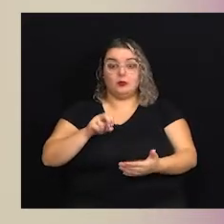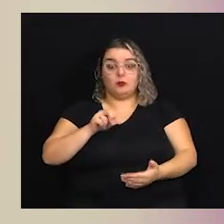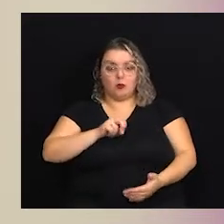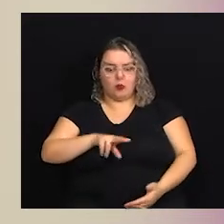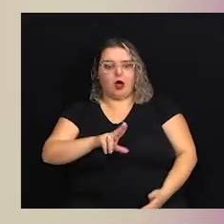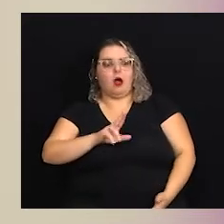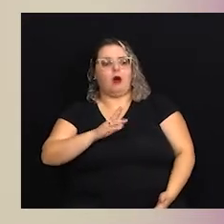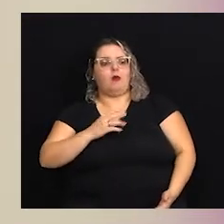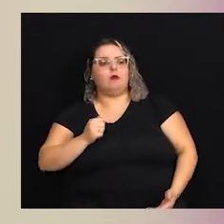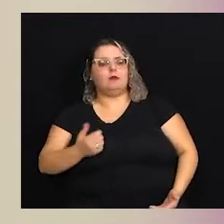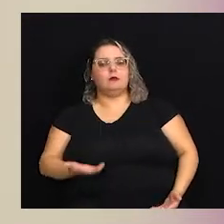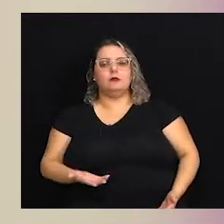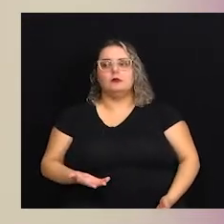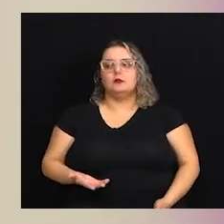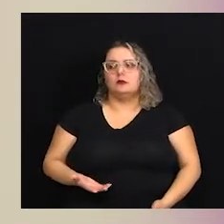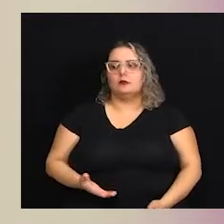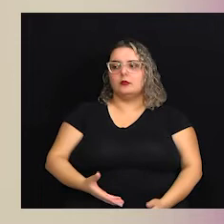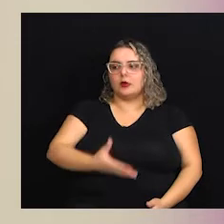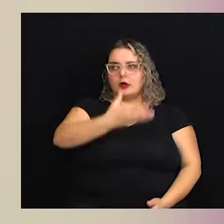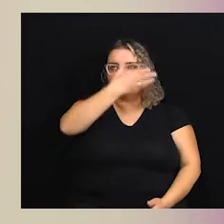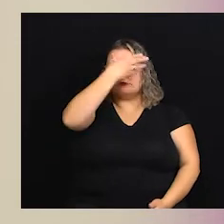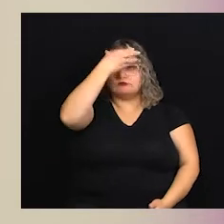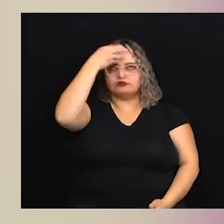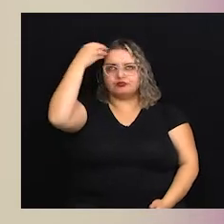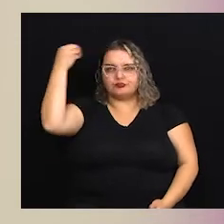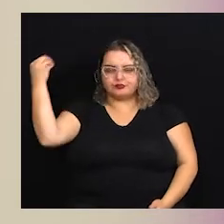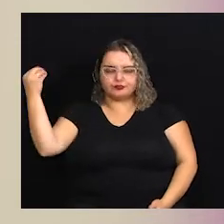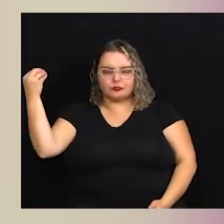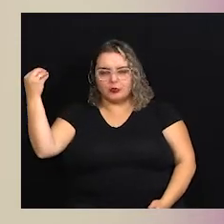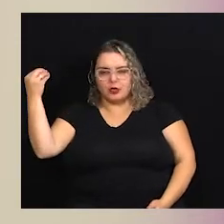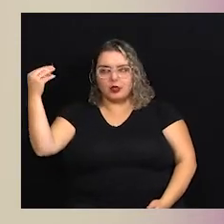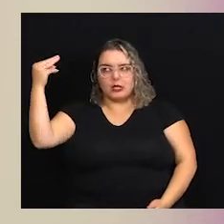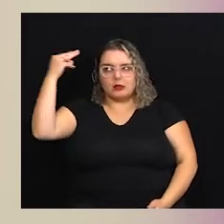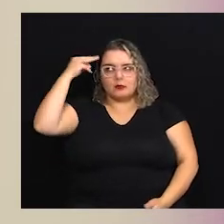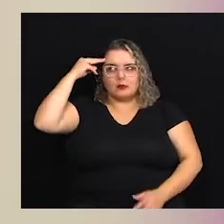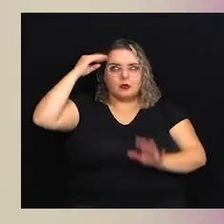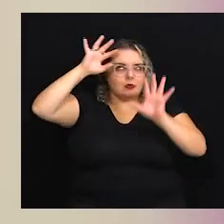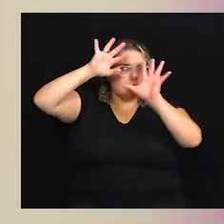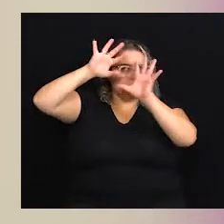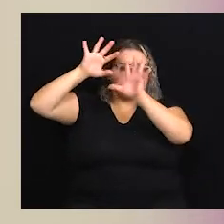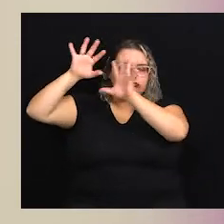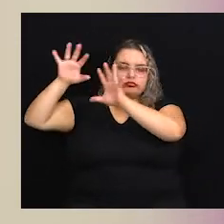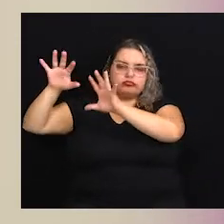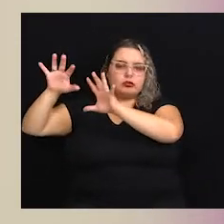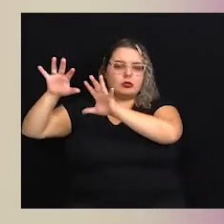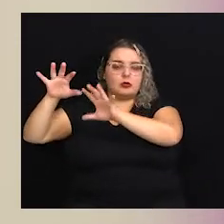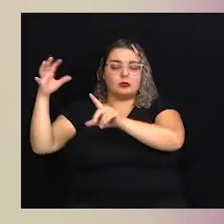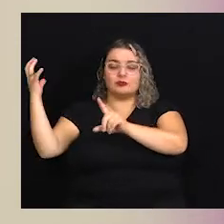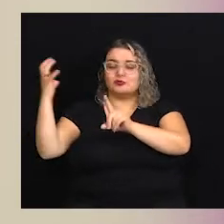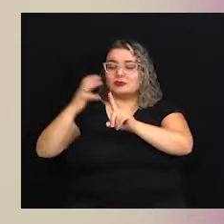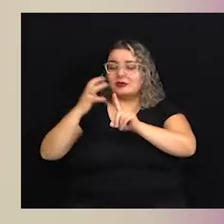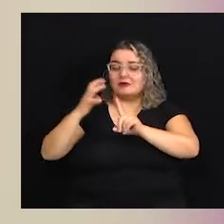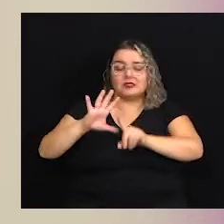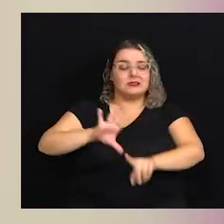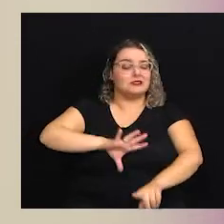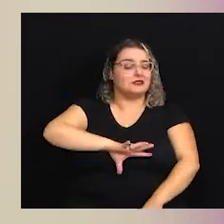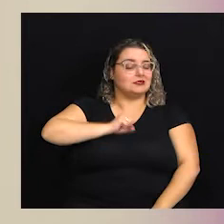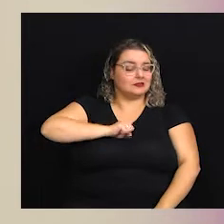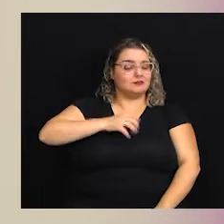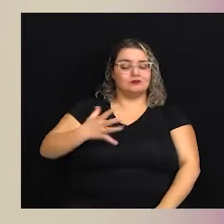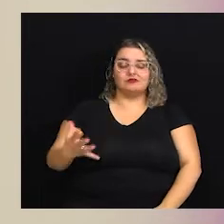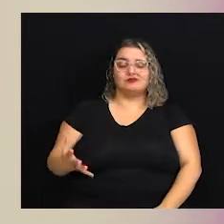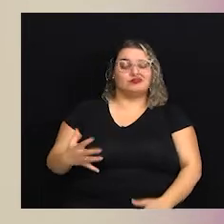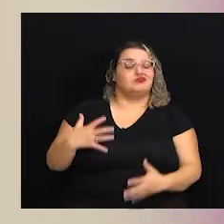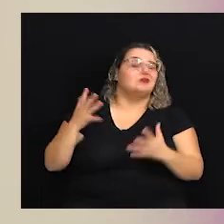falar: Uau, esse livro é para mim. Eliminará da sua mente a ideia de que você deve se conformar com os efeitos causados pela